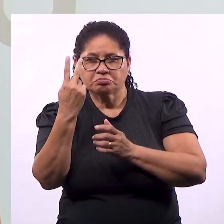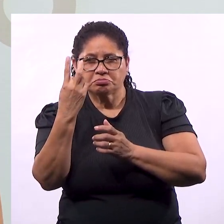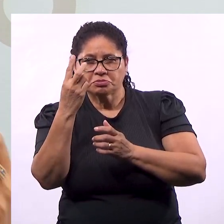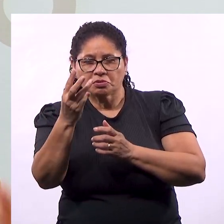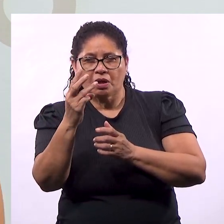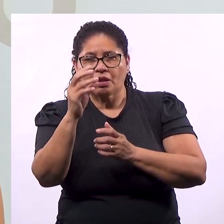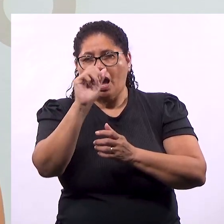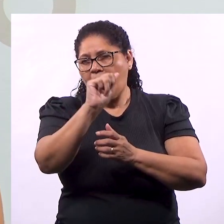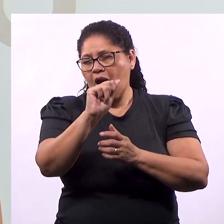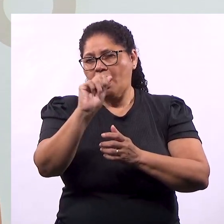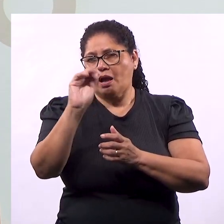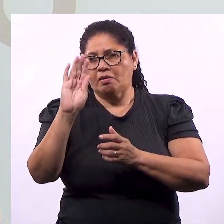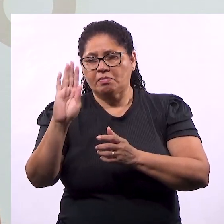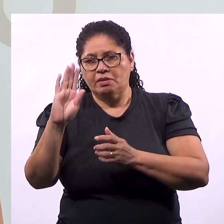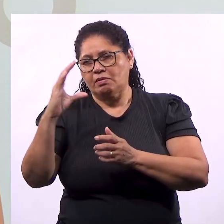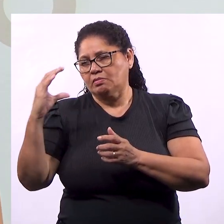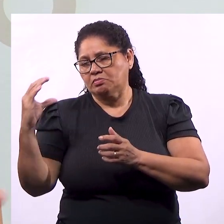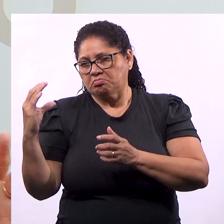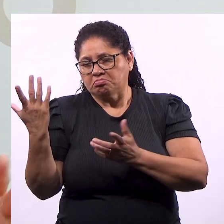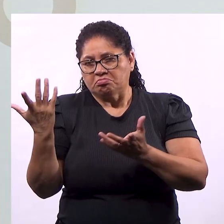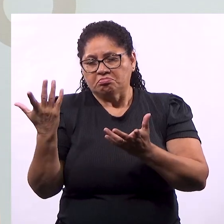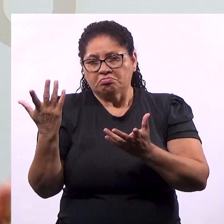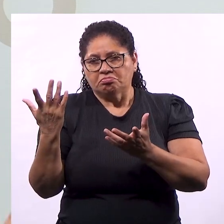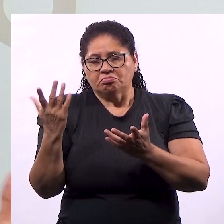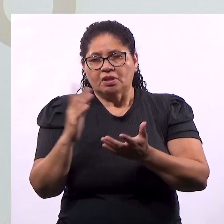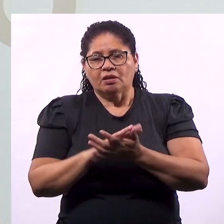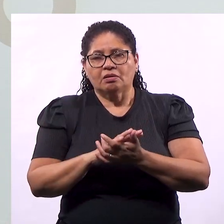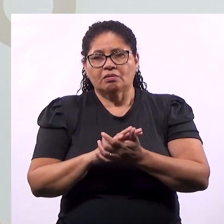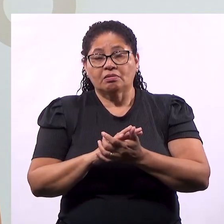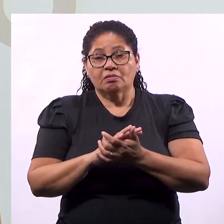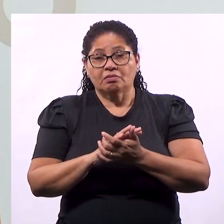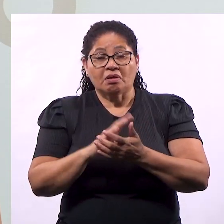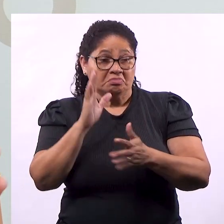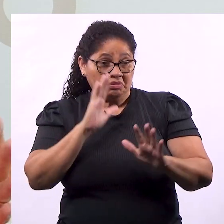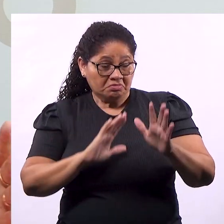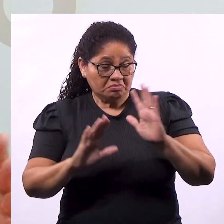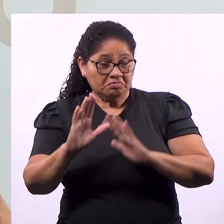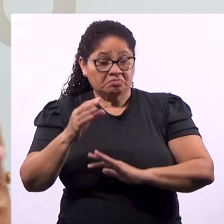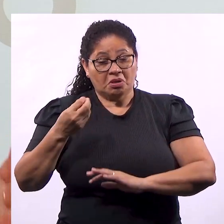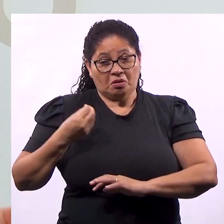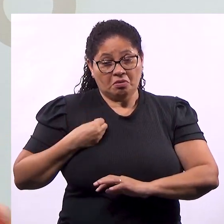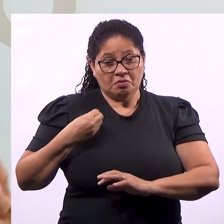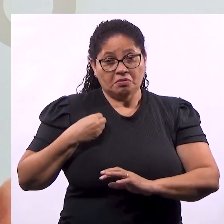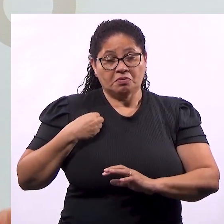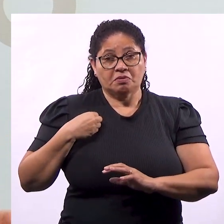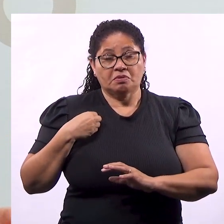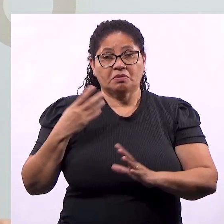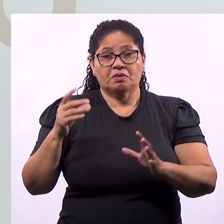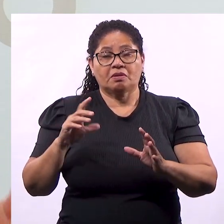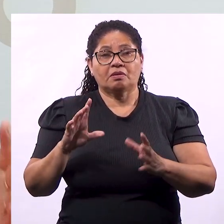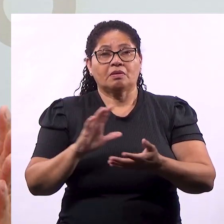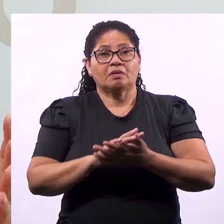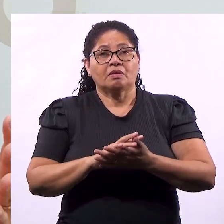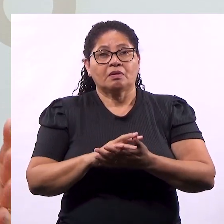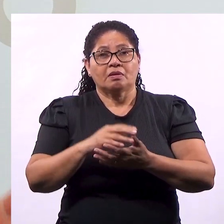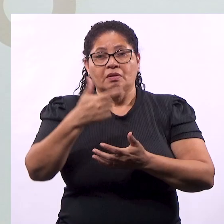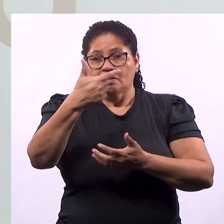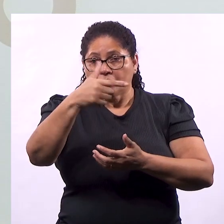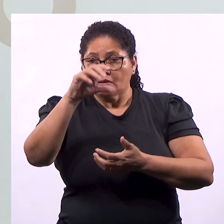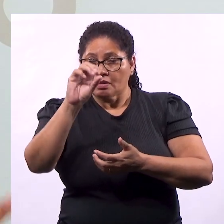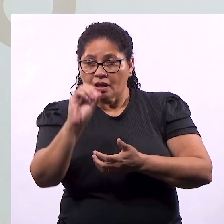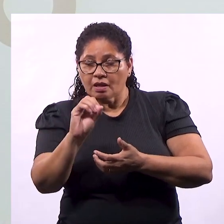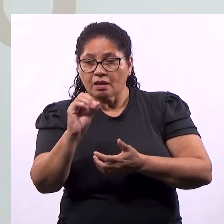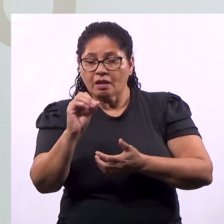pontos A B C E aí geralmente são números então notação sistema de notação então